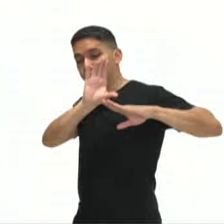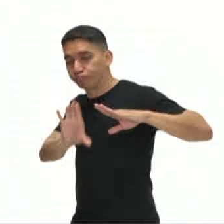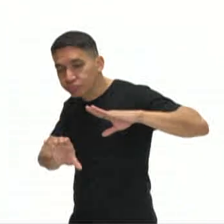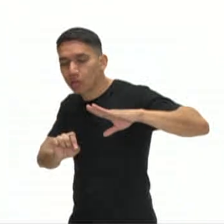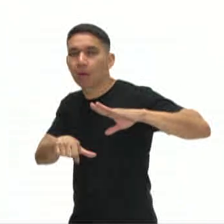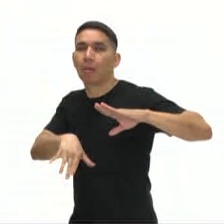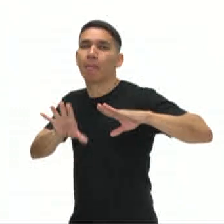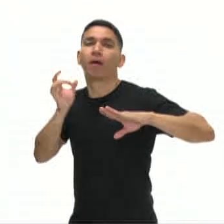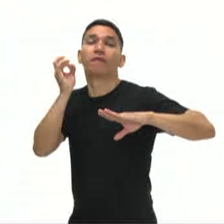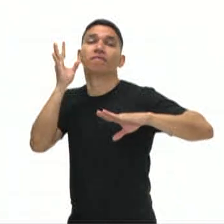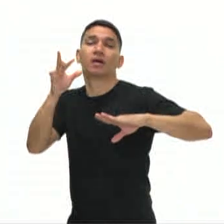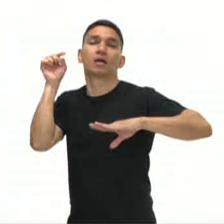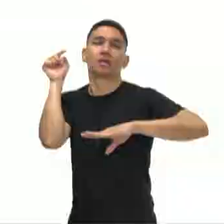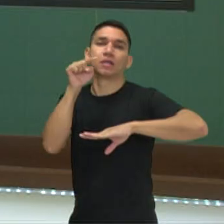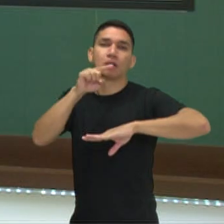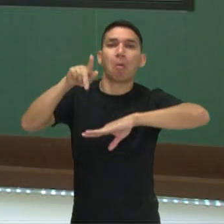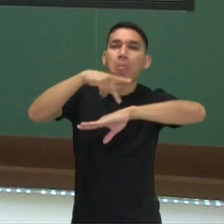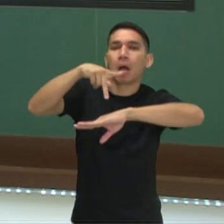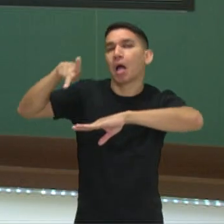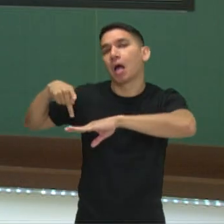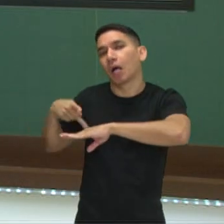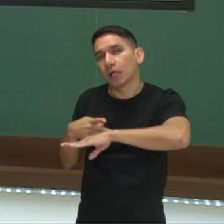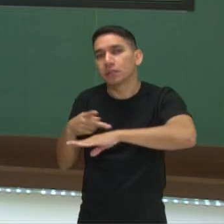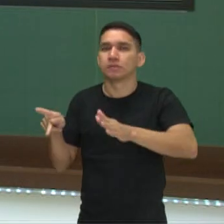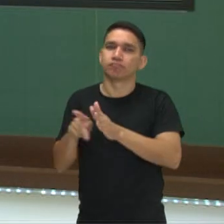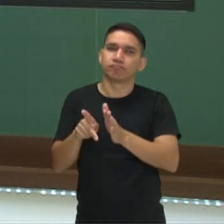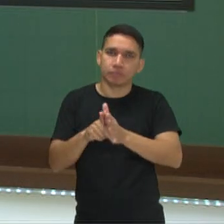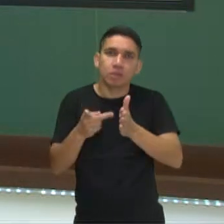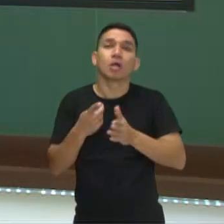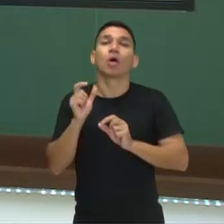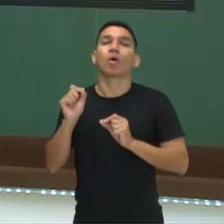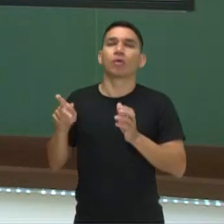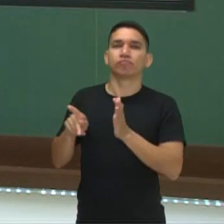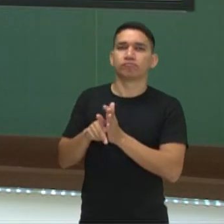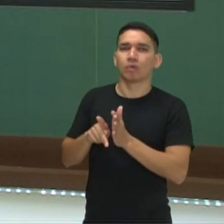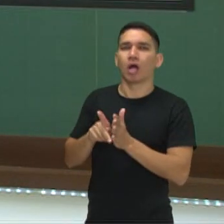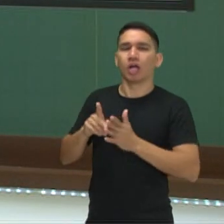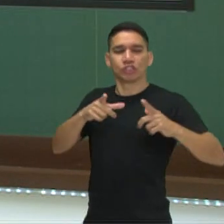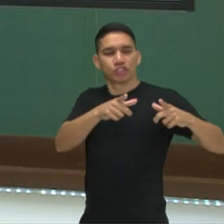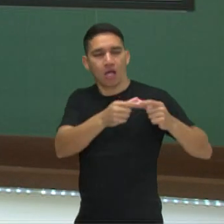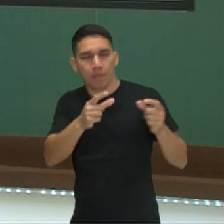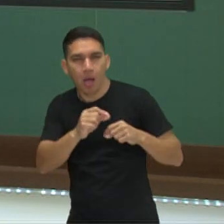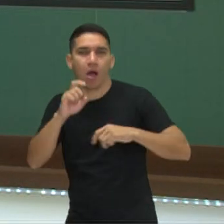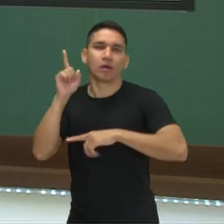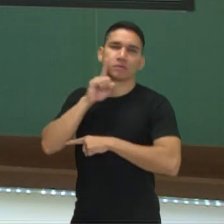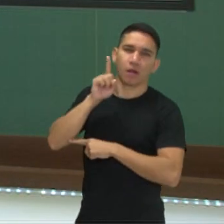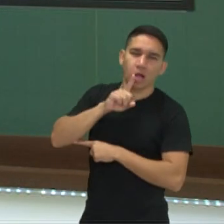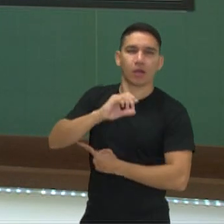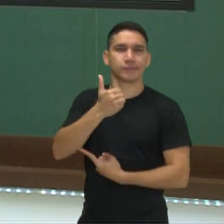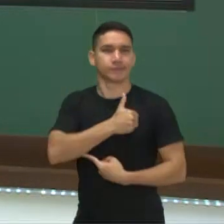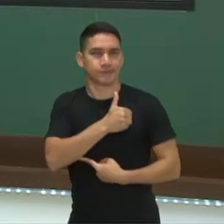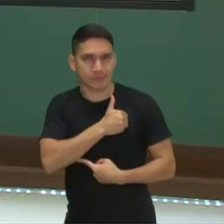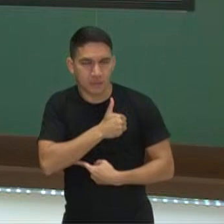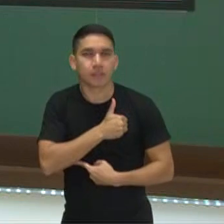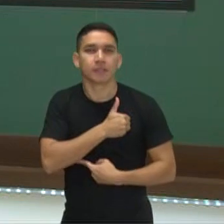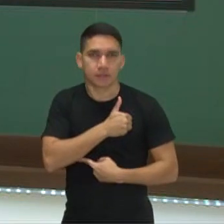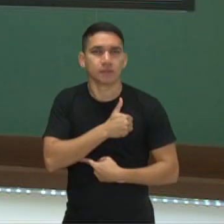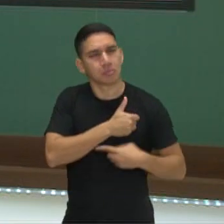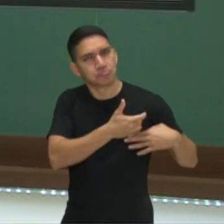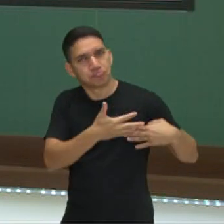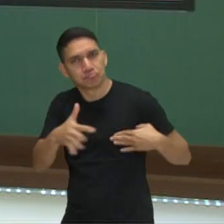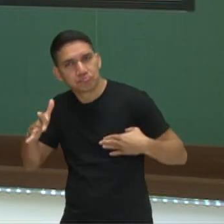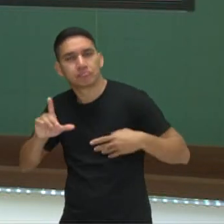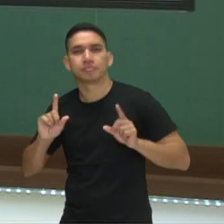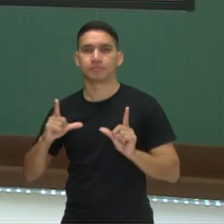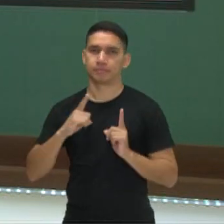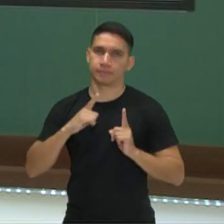mais lucrativa para os países de origem, dos Estados Unidos, do Japão, do Canadá e assim por